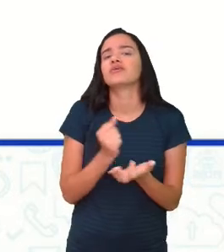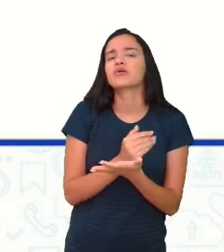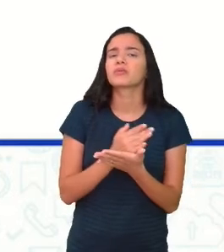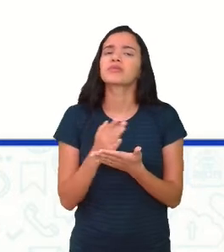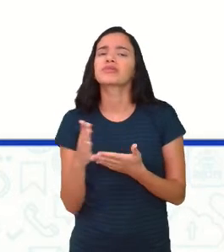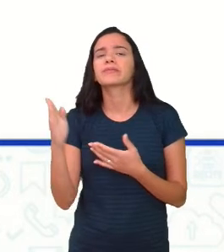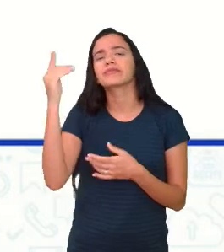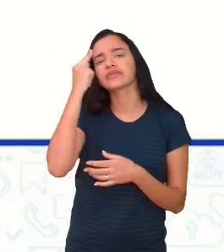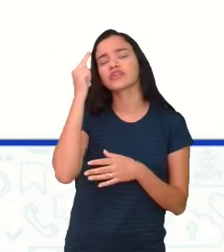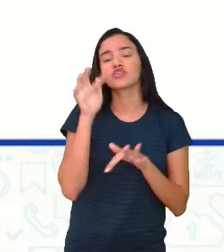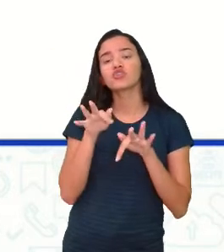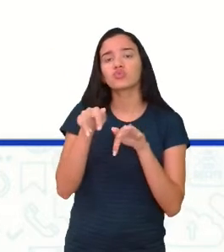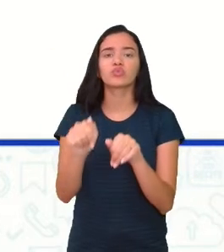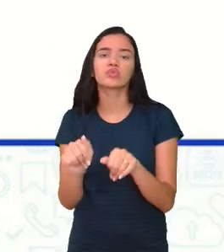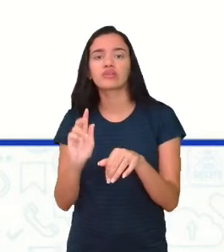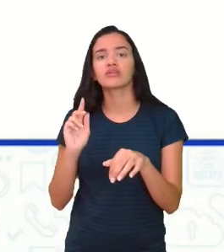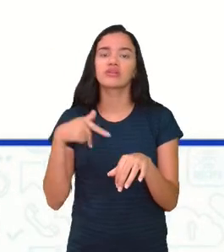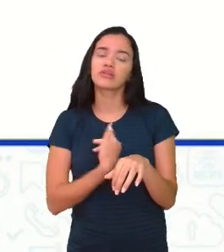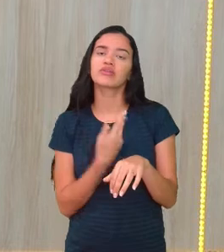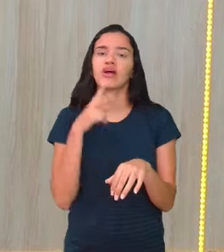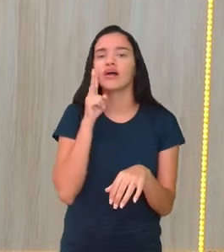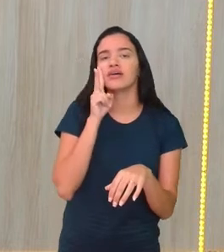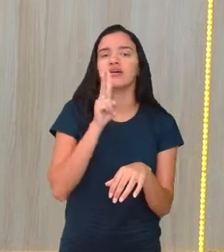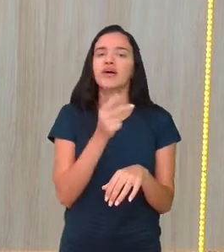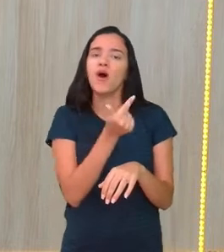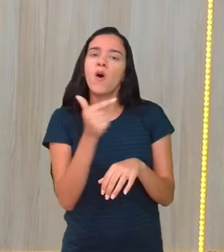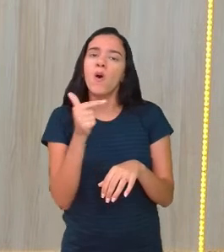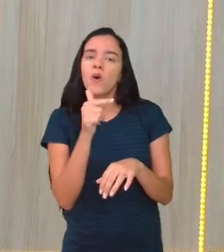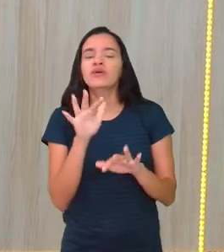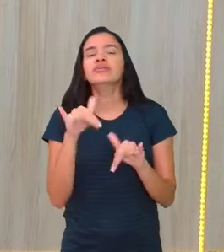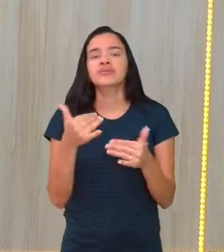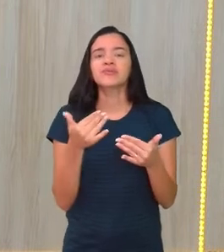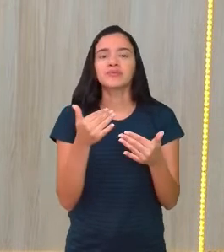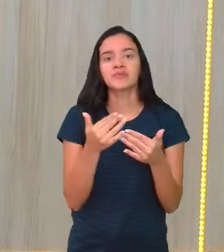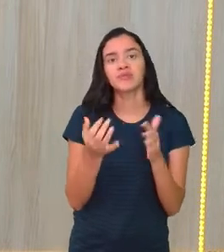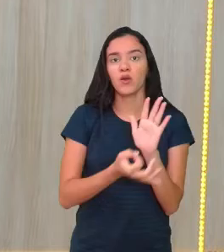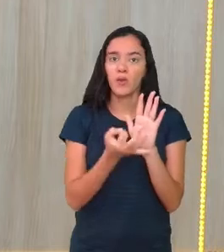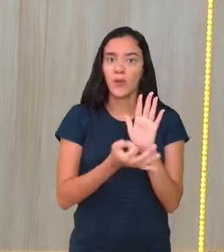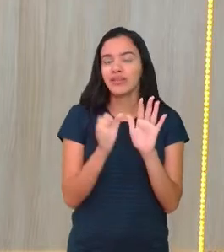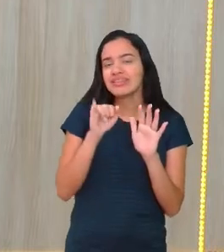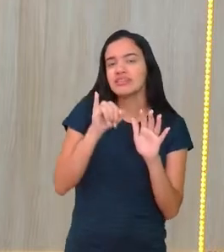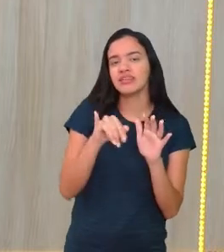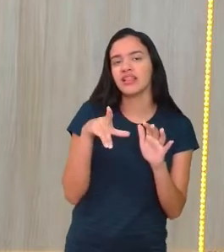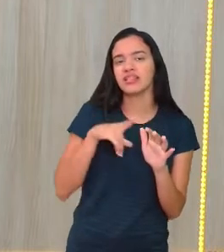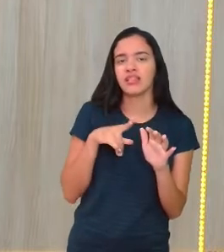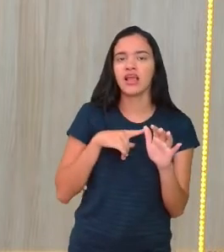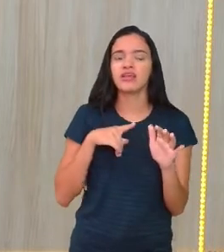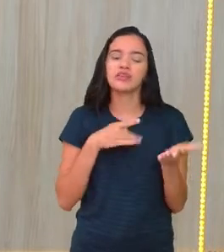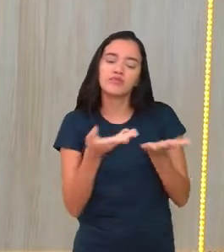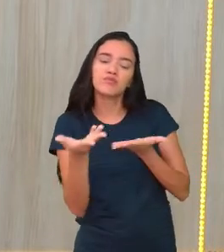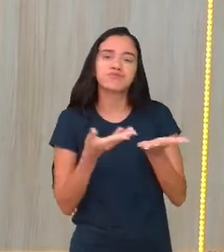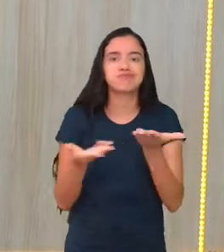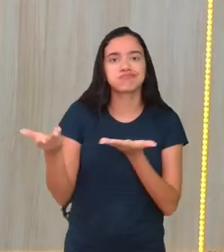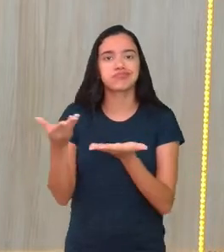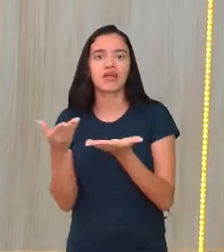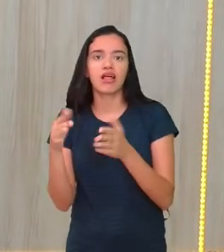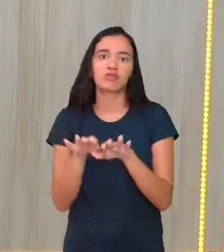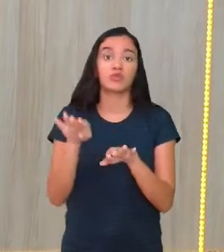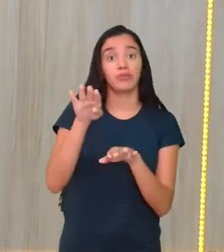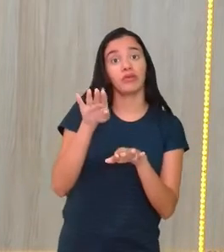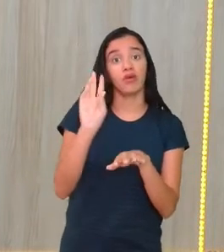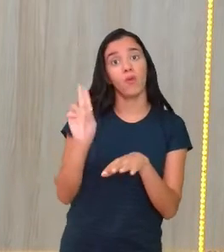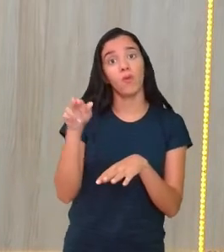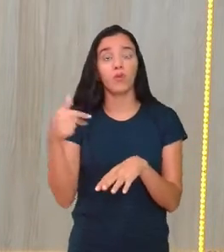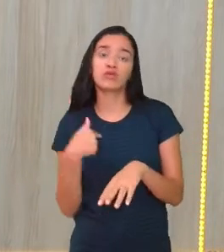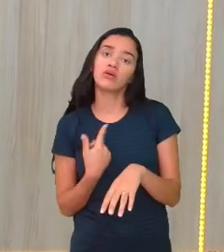um pouquinho e a gente, no final, a gente vai poder ver, tirar outras conclusões, né? Se há essa relação de superioridade ou não.